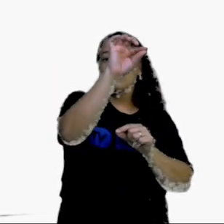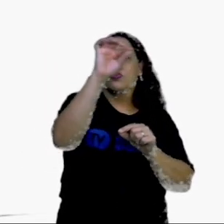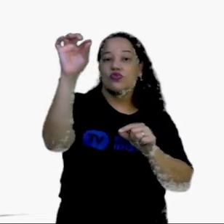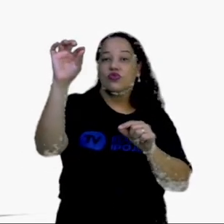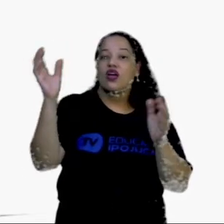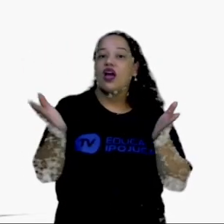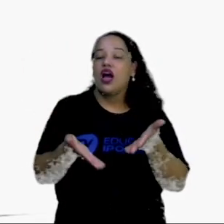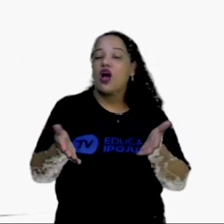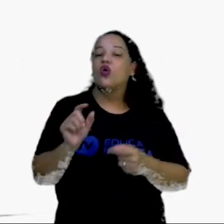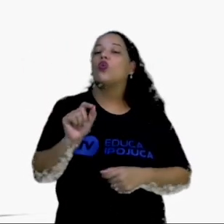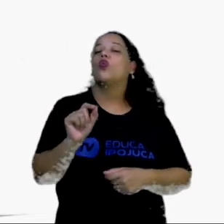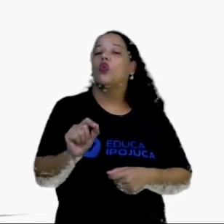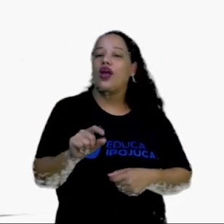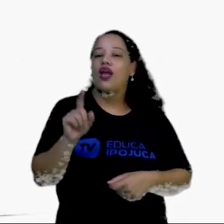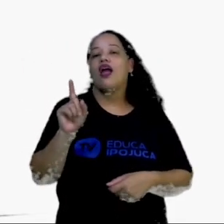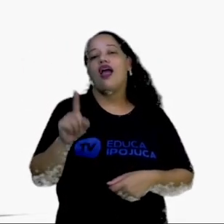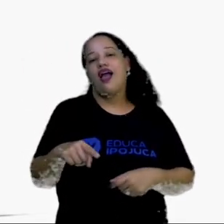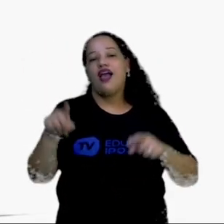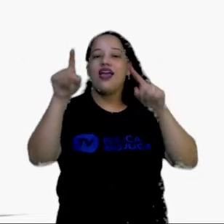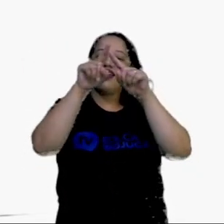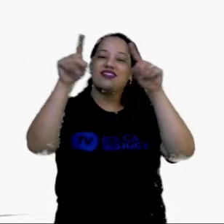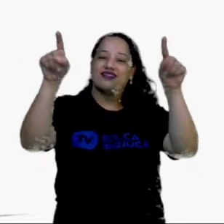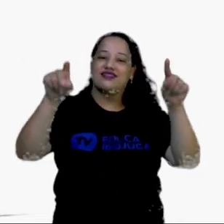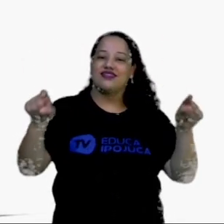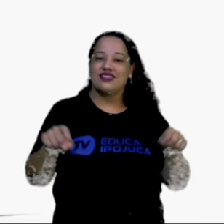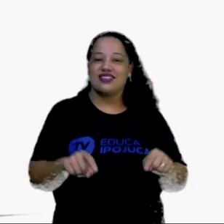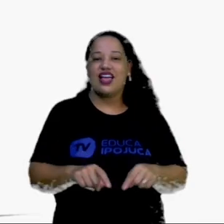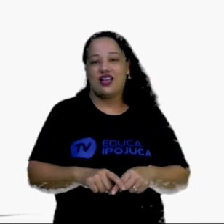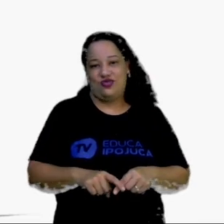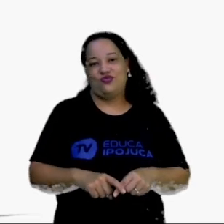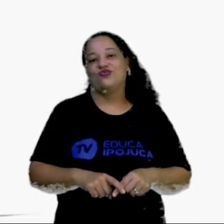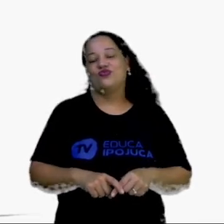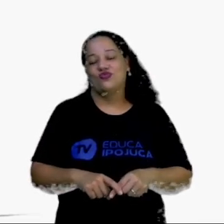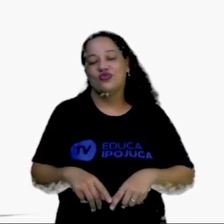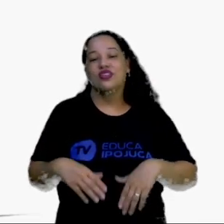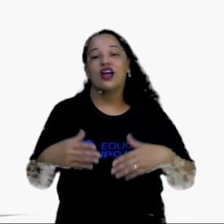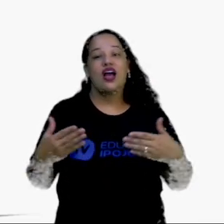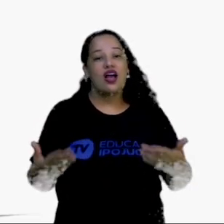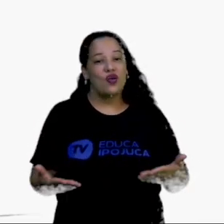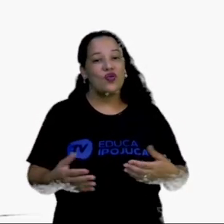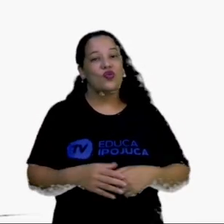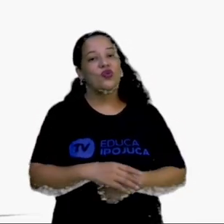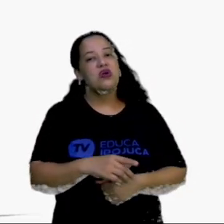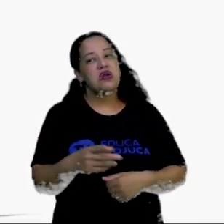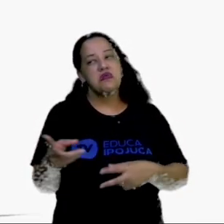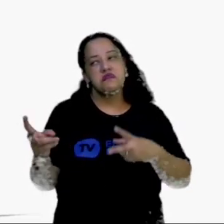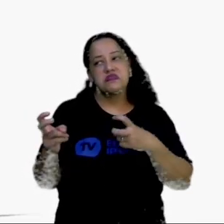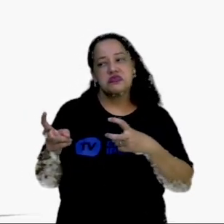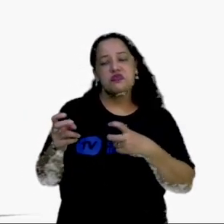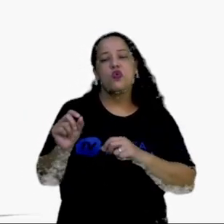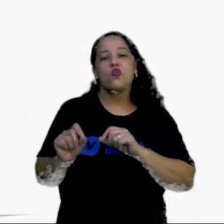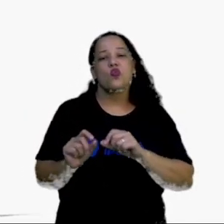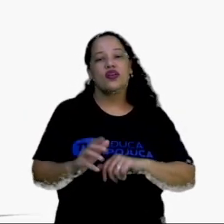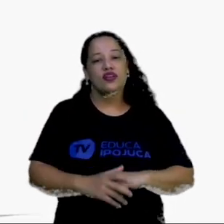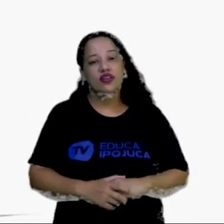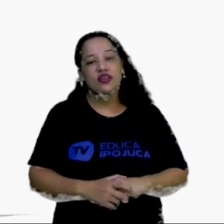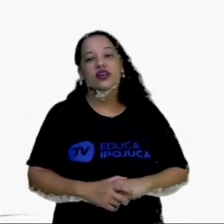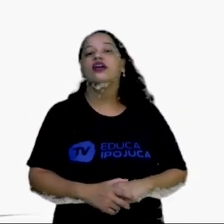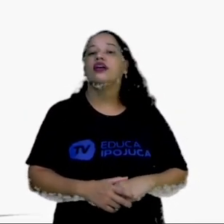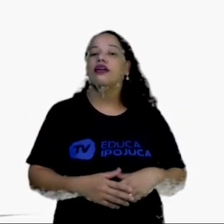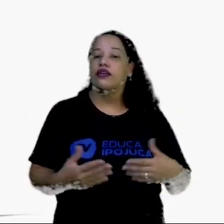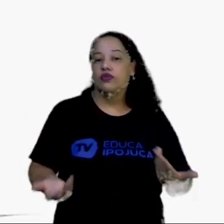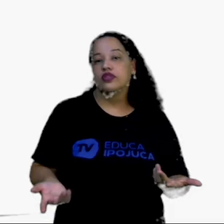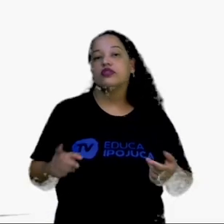formamos perfeitamente o hexágono regular. E o que podemos notar de um hexágono regular?